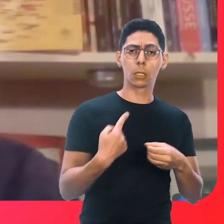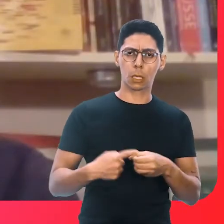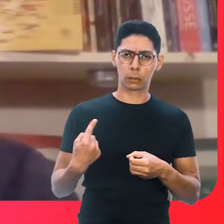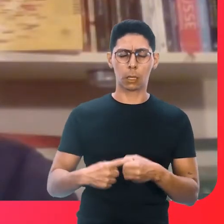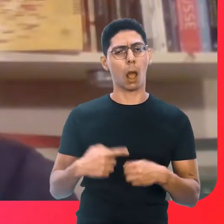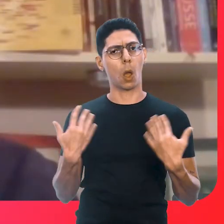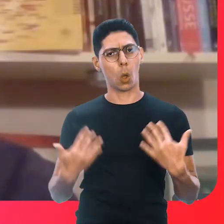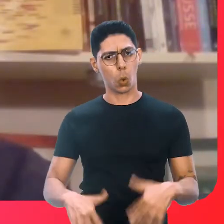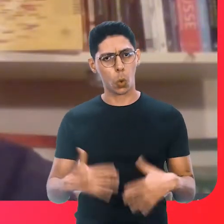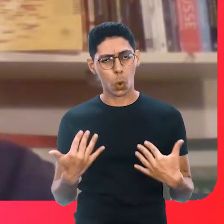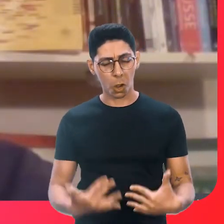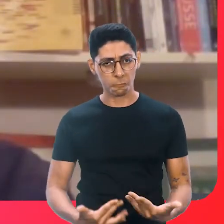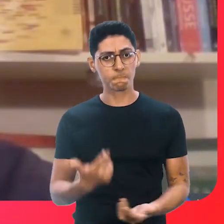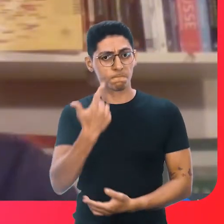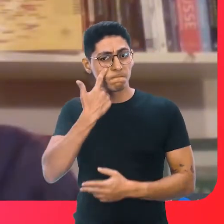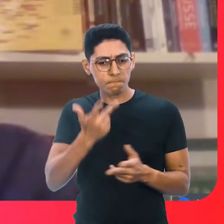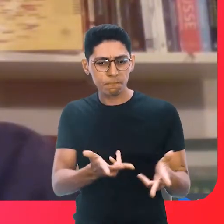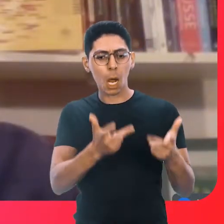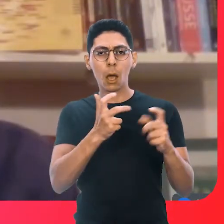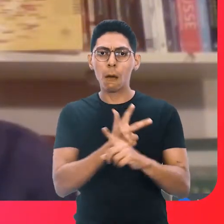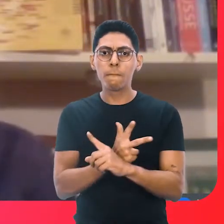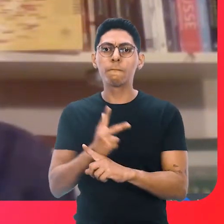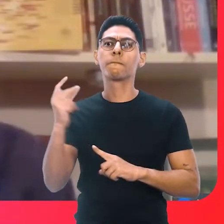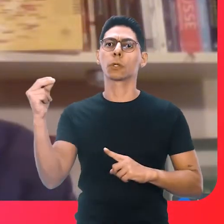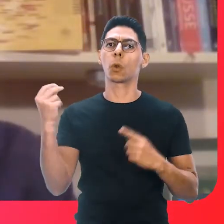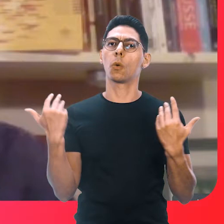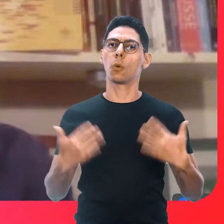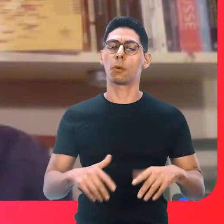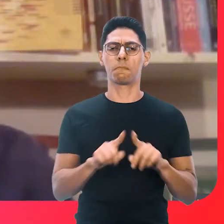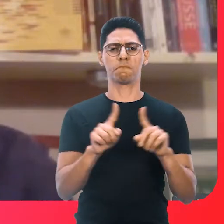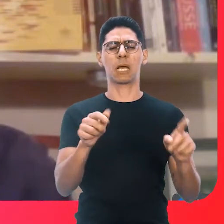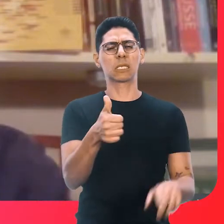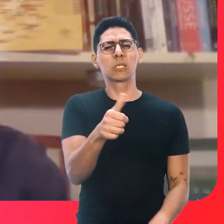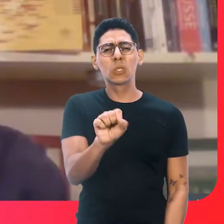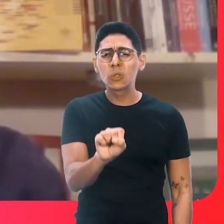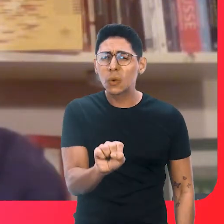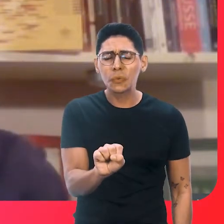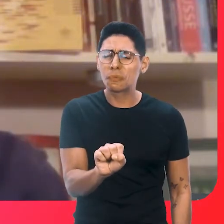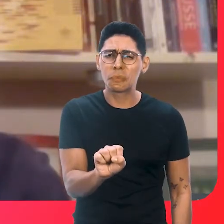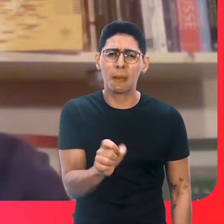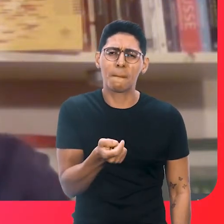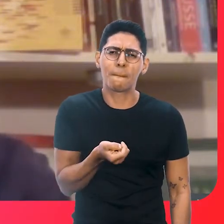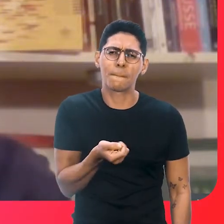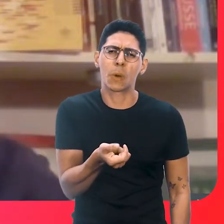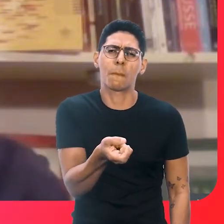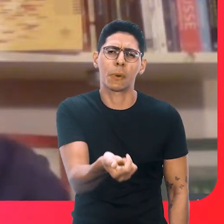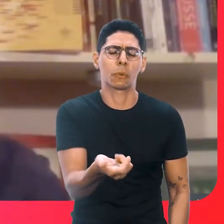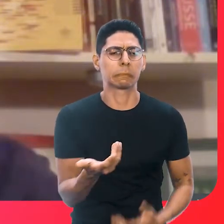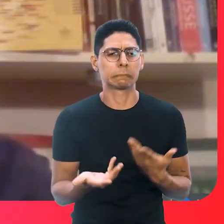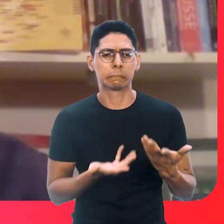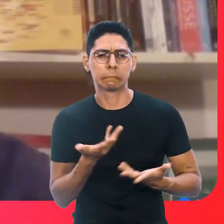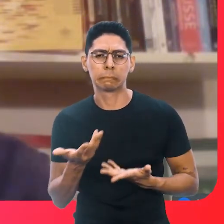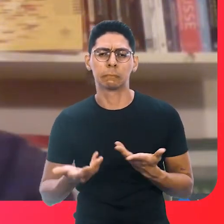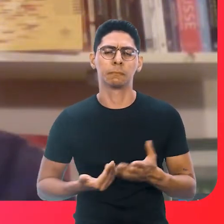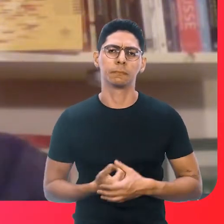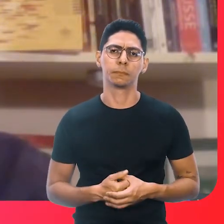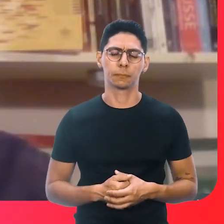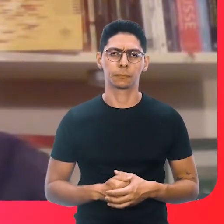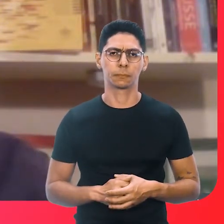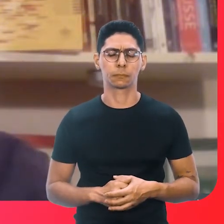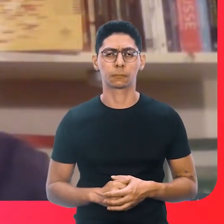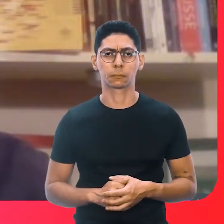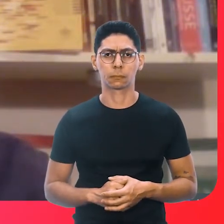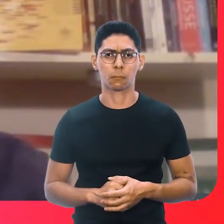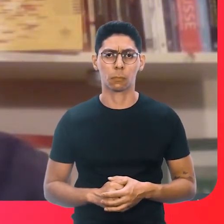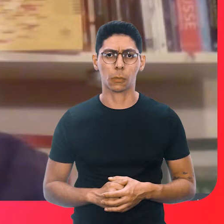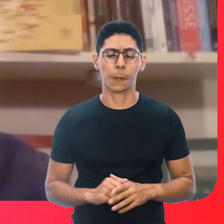só, foi uma grande vitória, mas 18 guias não é nada, né? Mal dá para um conjunto de cruzamentos aí. Mas